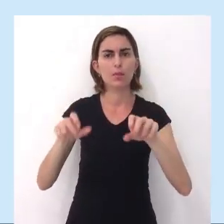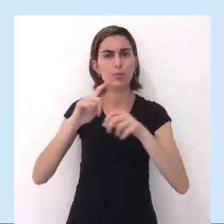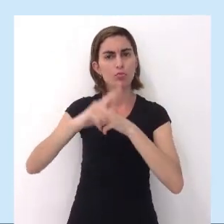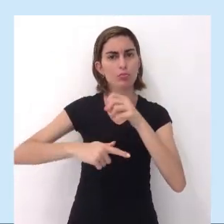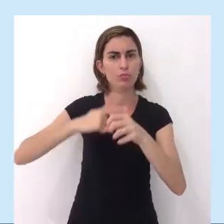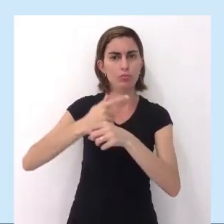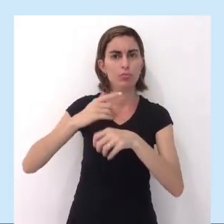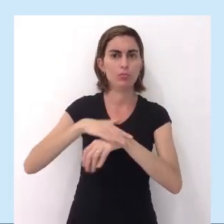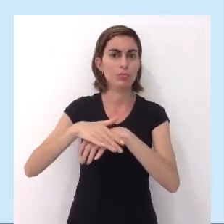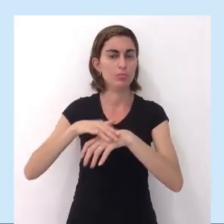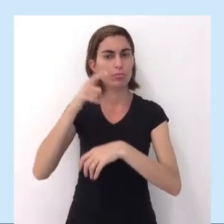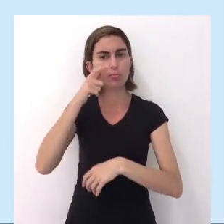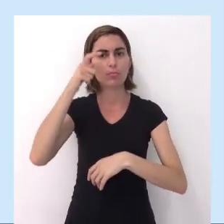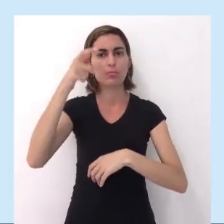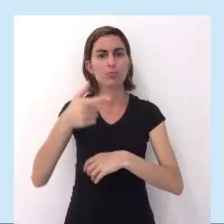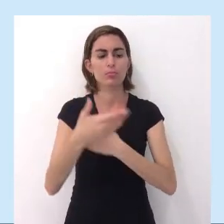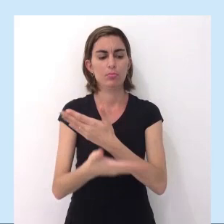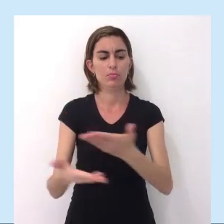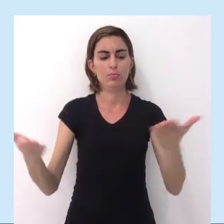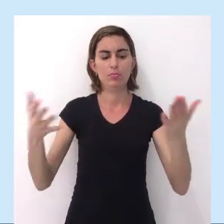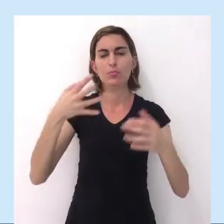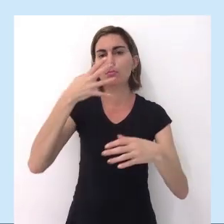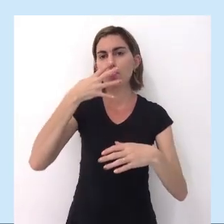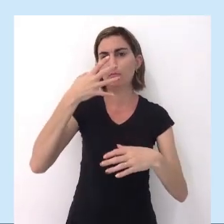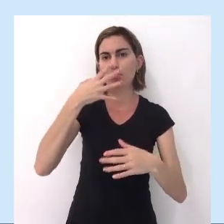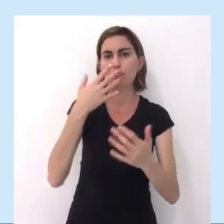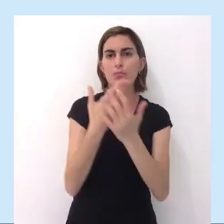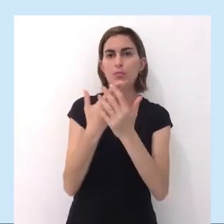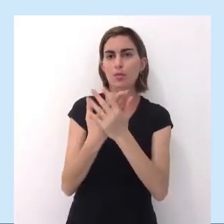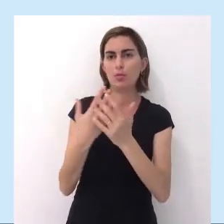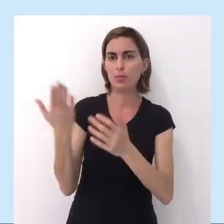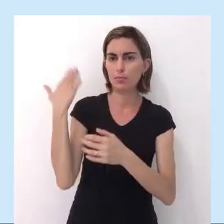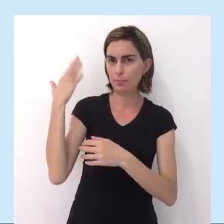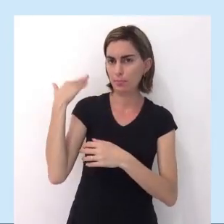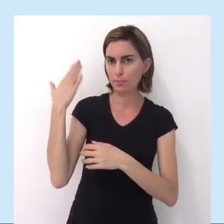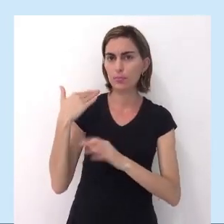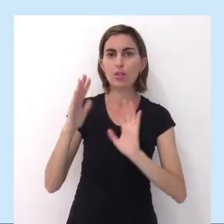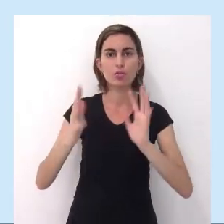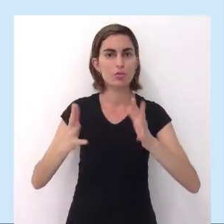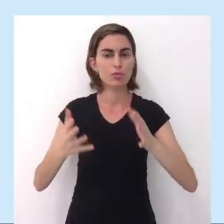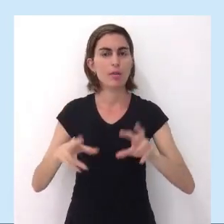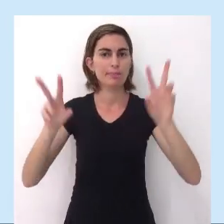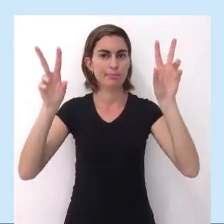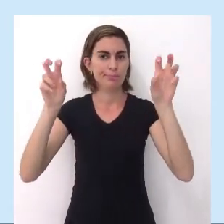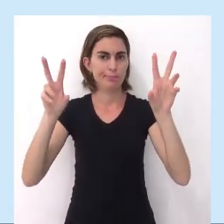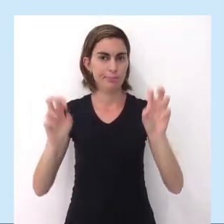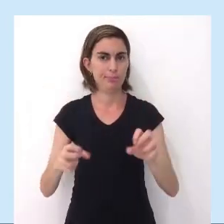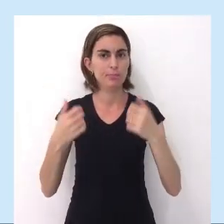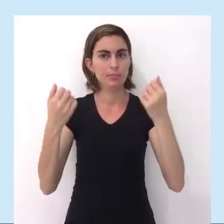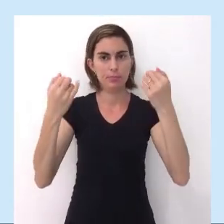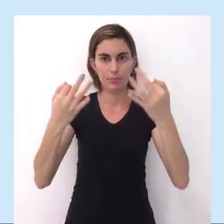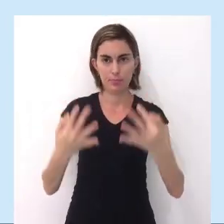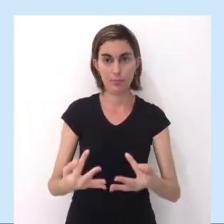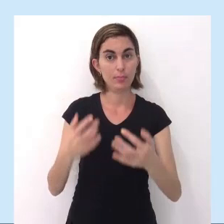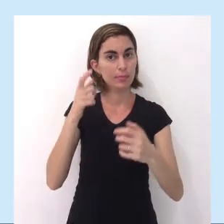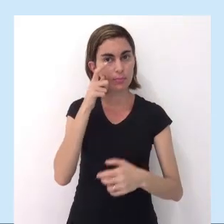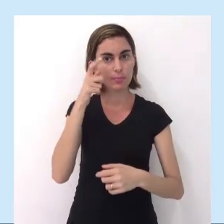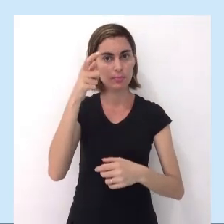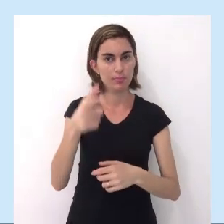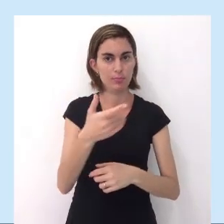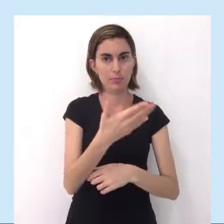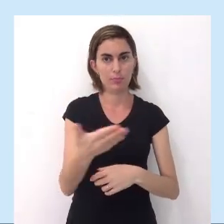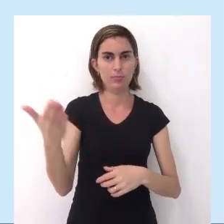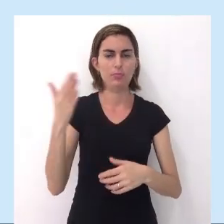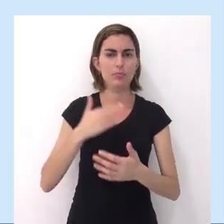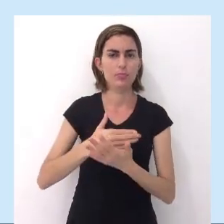da Geografia. É interessante que você, se não assistiu às aulas anteriores, que a gente tratou aqui, os temas, né, que a gente tratou aqui, é interessante